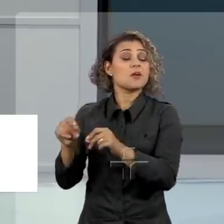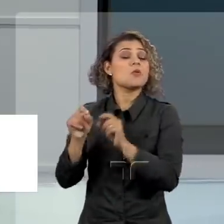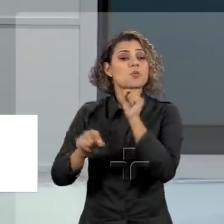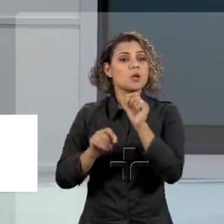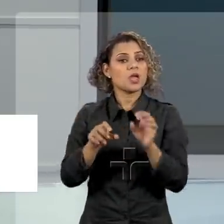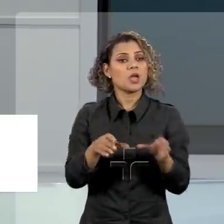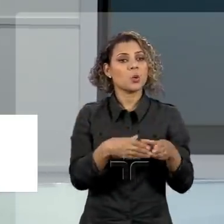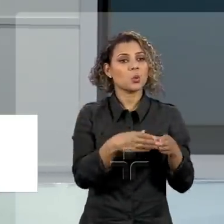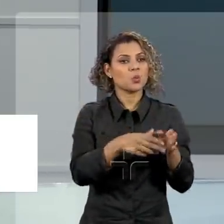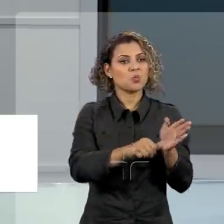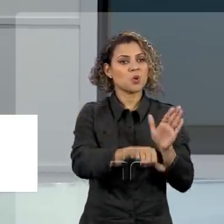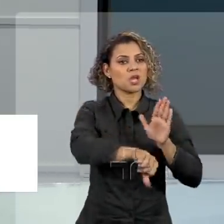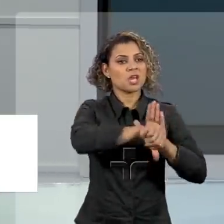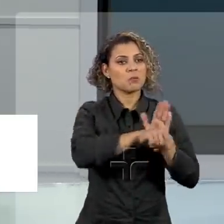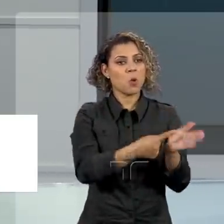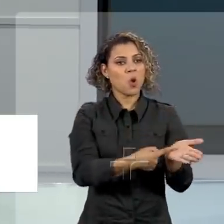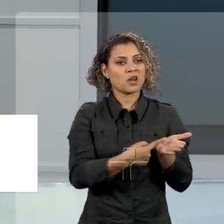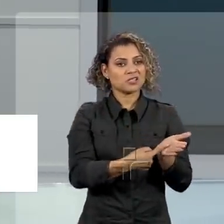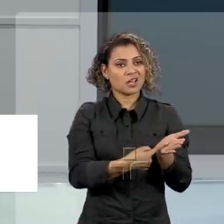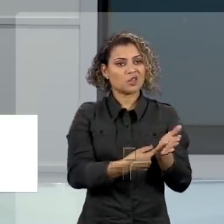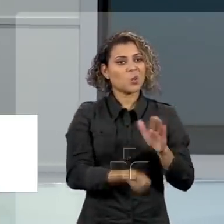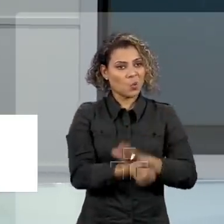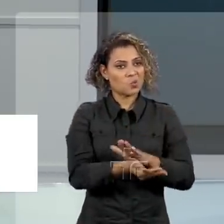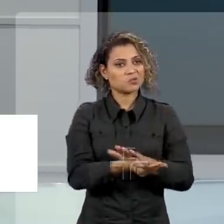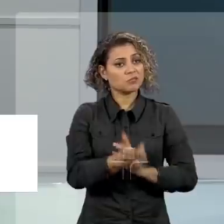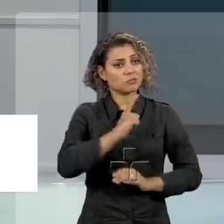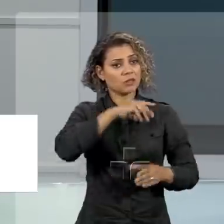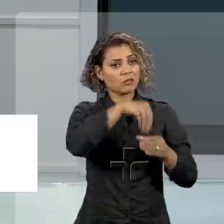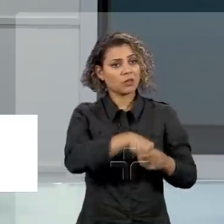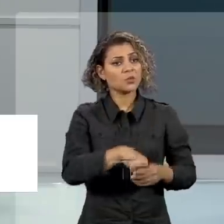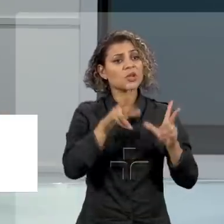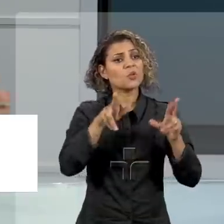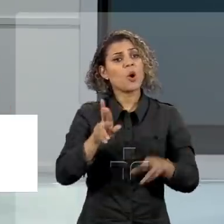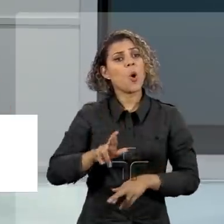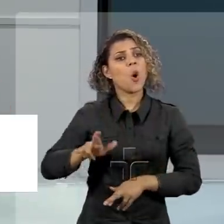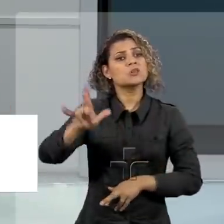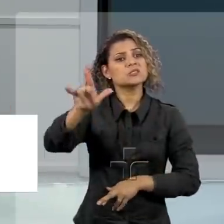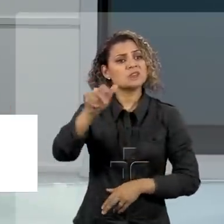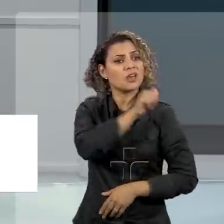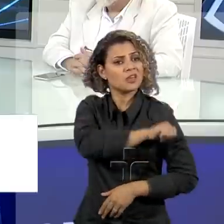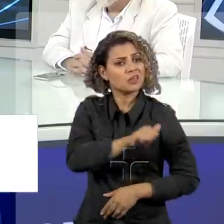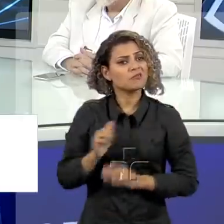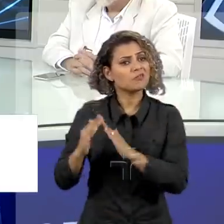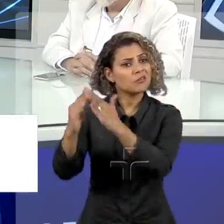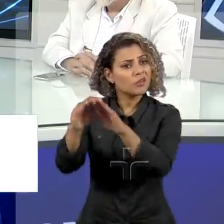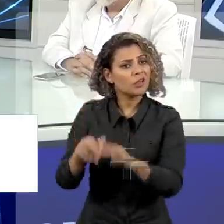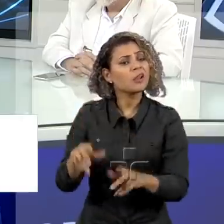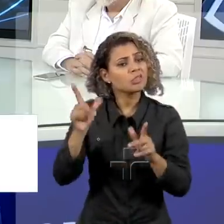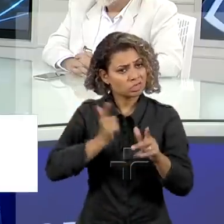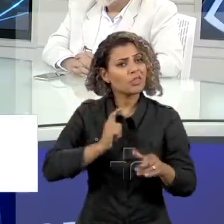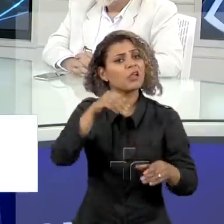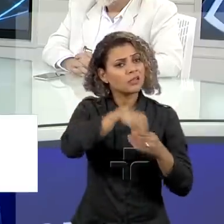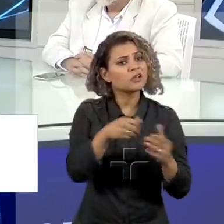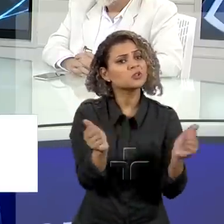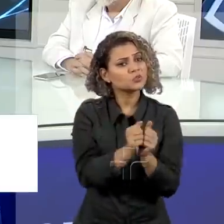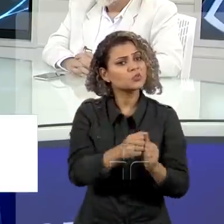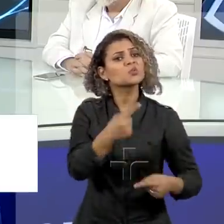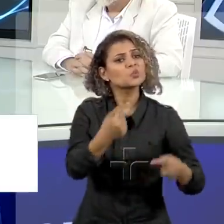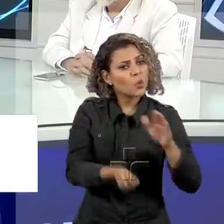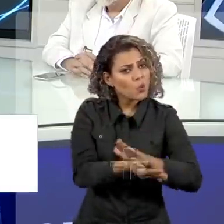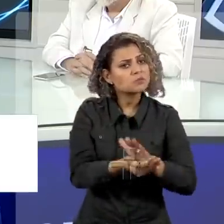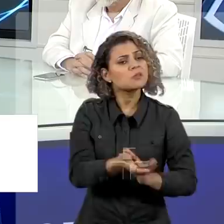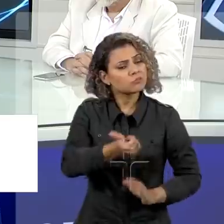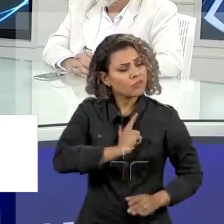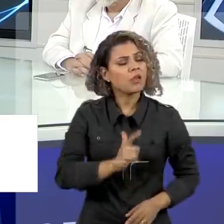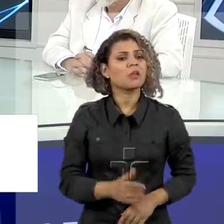crime organizado existe. Pode ter certeza que na Rocinha tem vínculos com a corrupção, claro. Evidentemente. Então, se ele conseguir